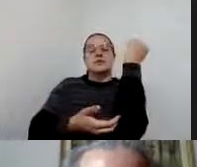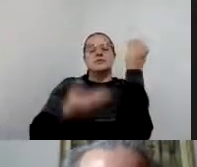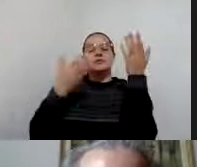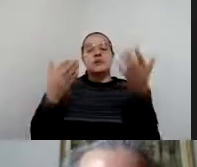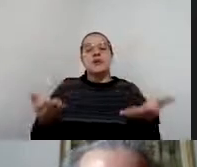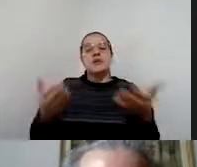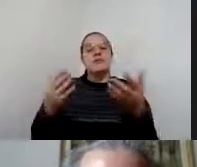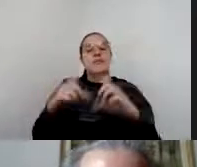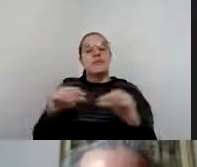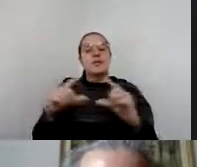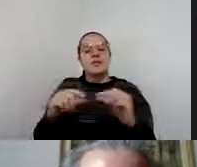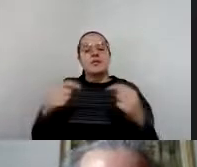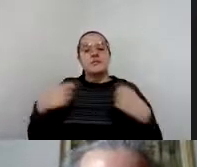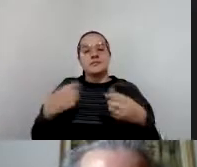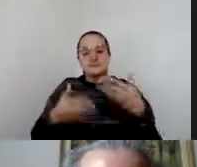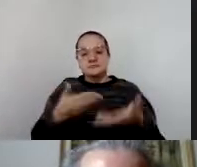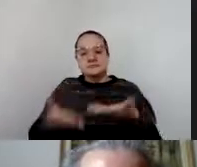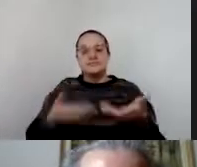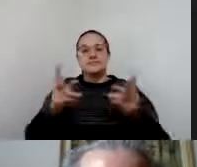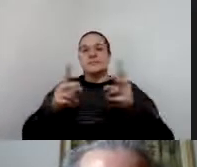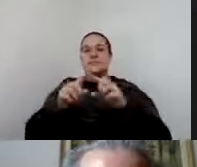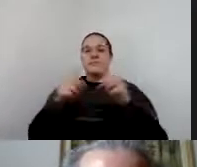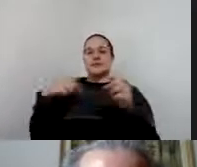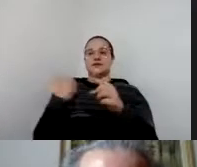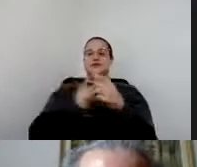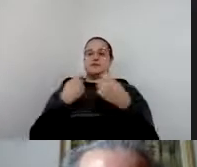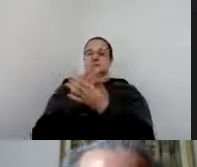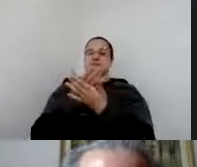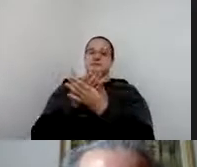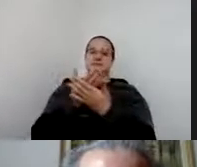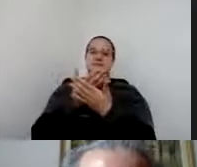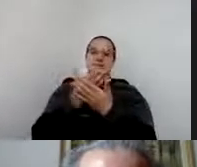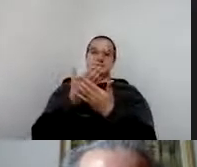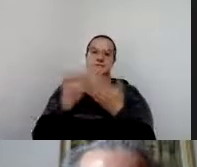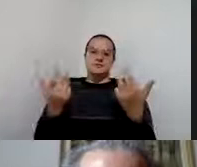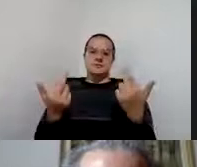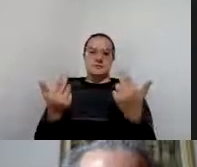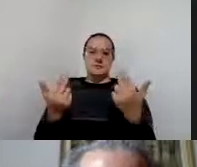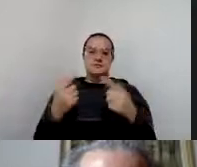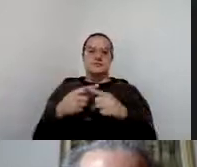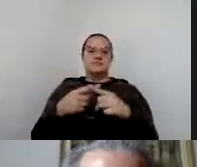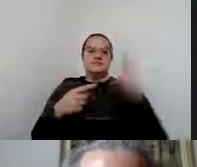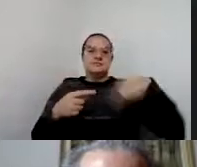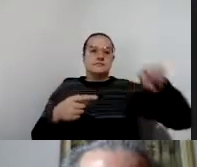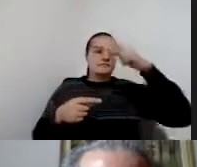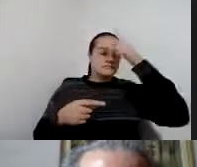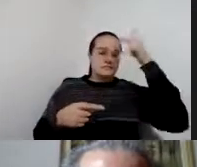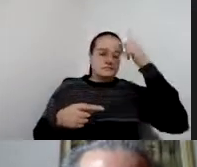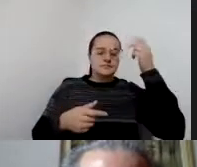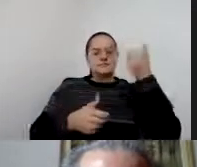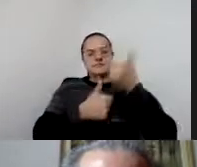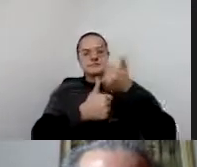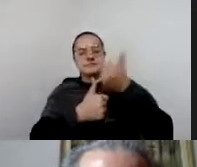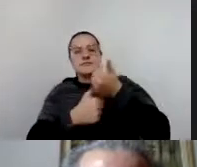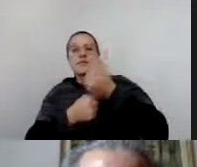temos que fazer a lição de casa, porque os dirigentes sindicais têm facilidade em falar. Eu sou também dirigente, eu